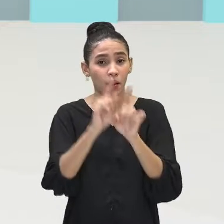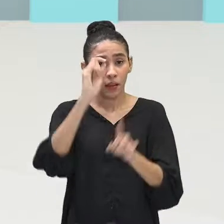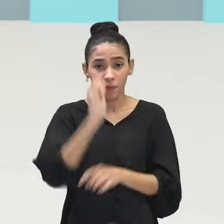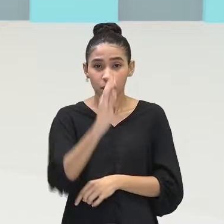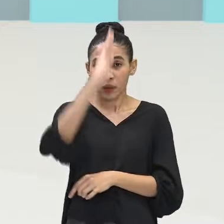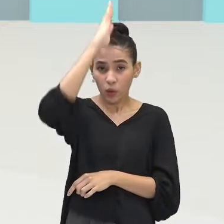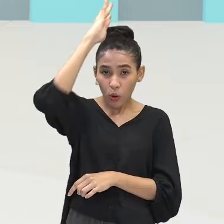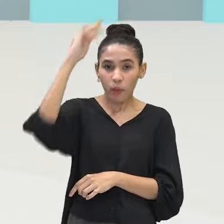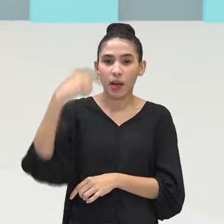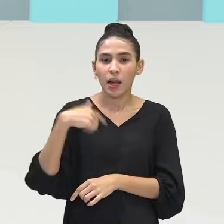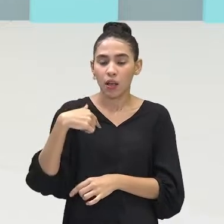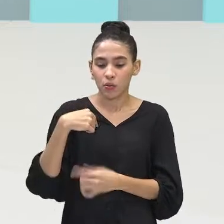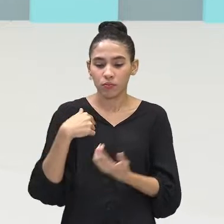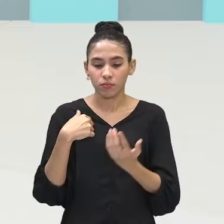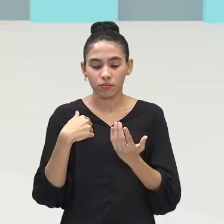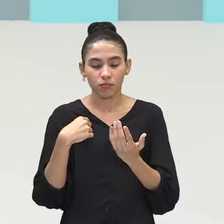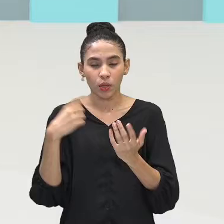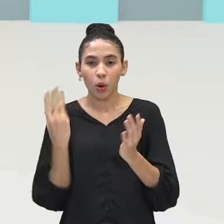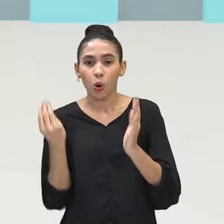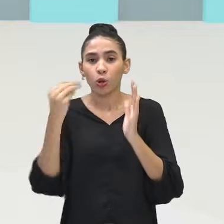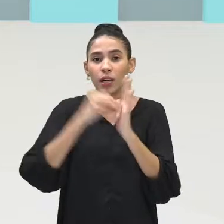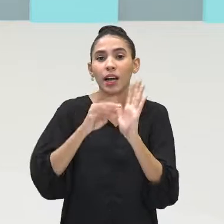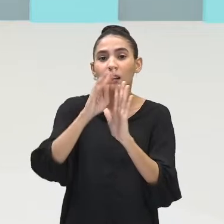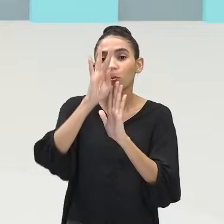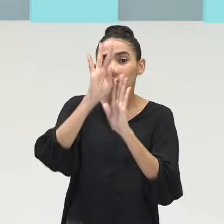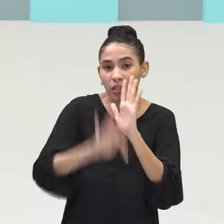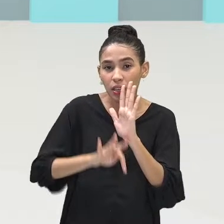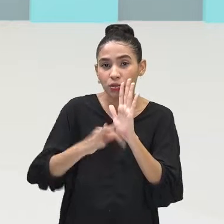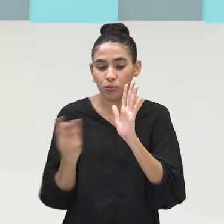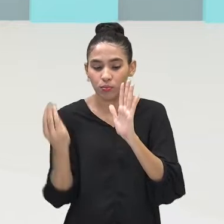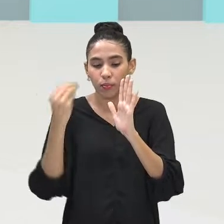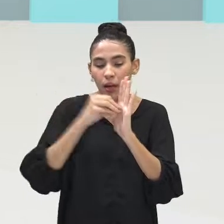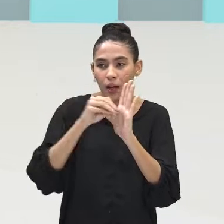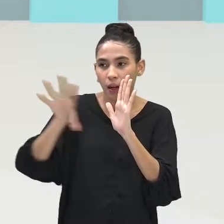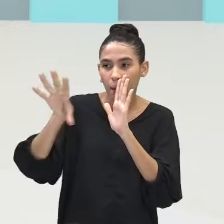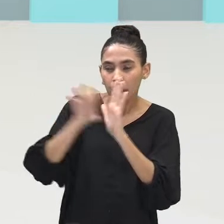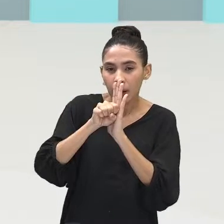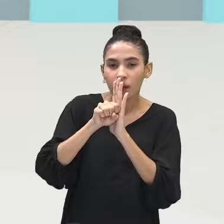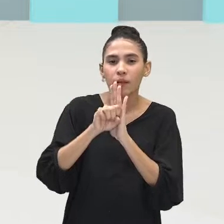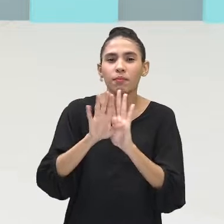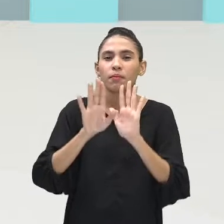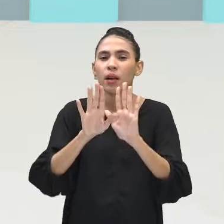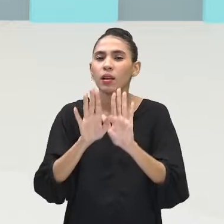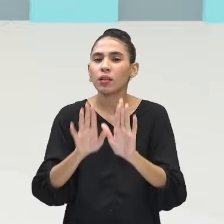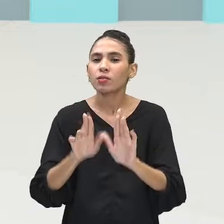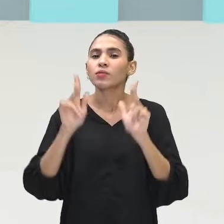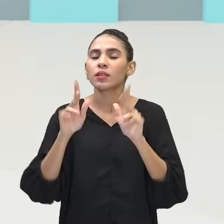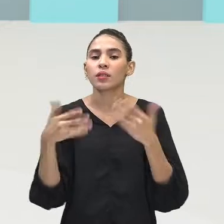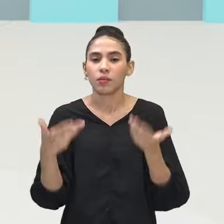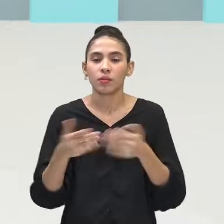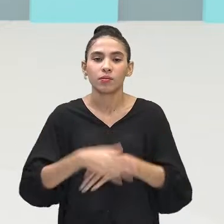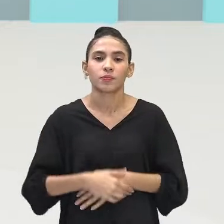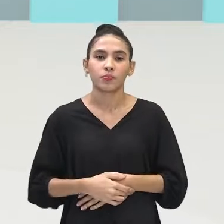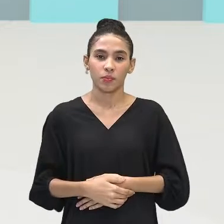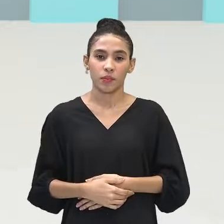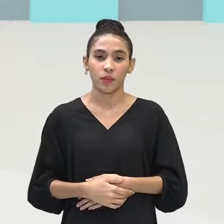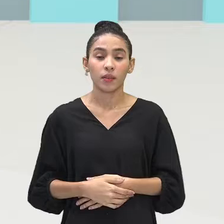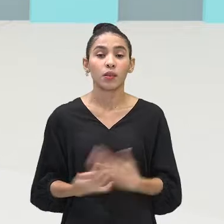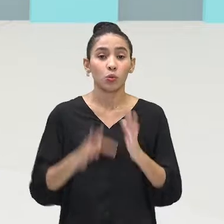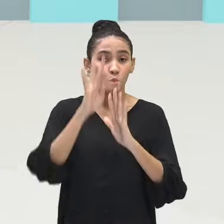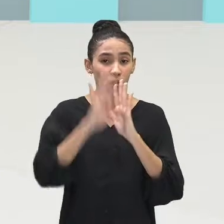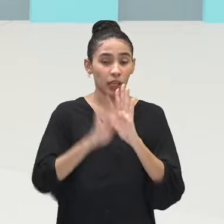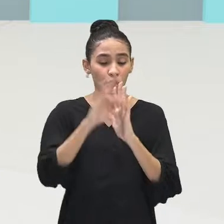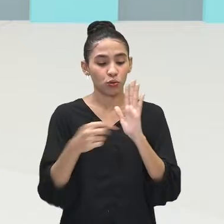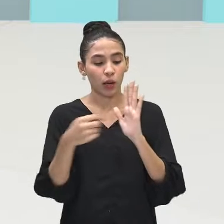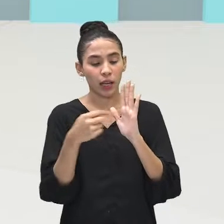nos meus poemas, nos meus textos. Mas qual vai ser a diferença? É que aqui eu vou exaltar